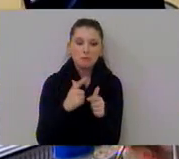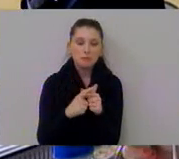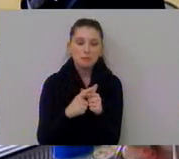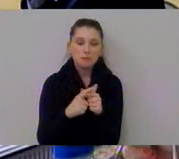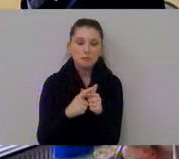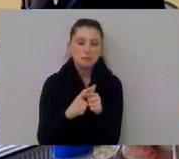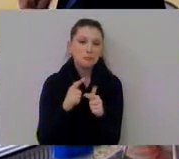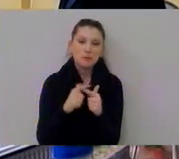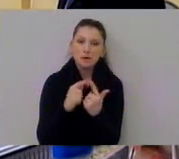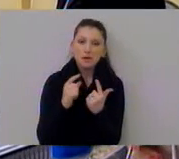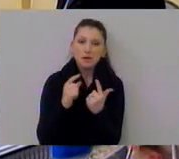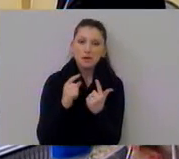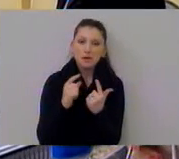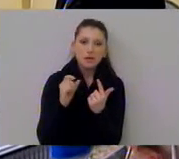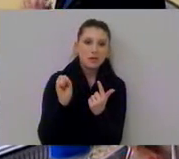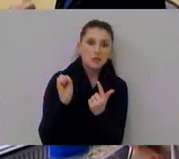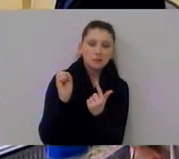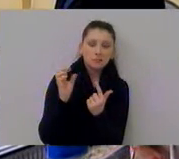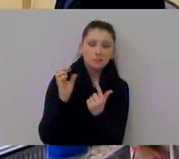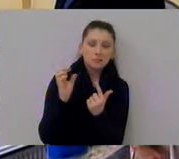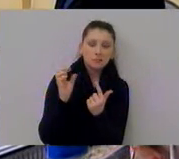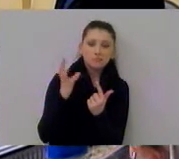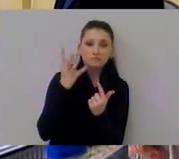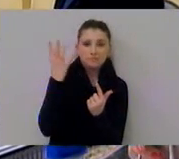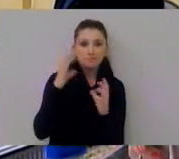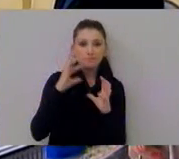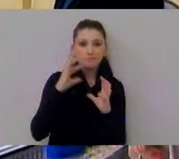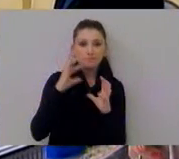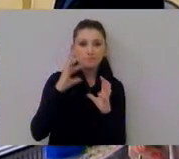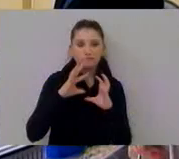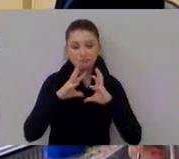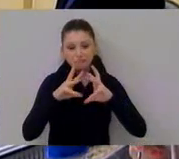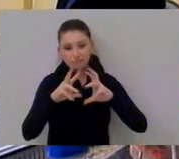das prefeituras, só